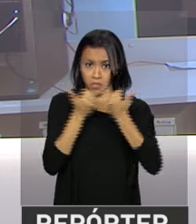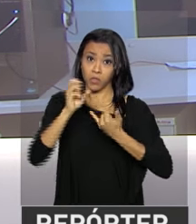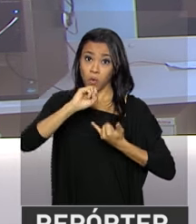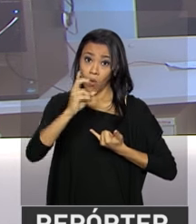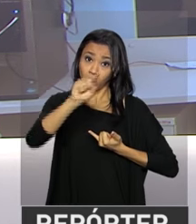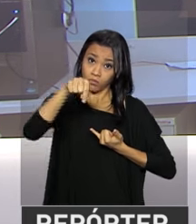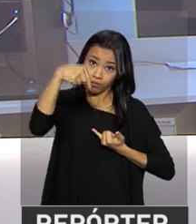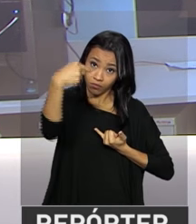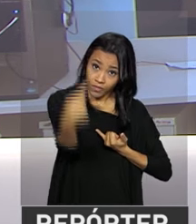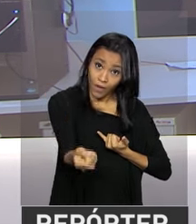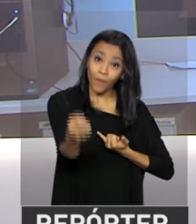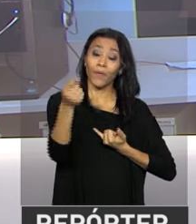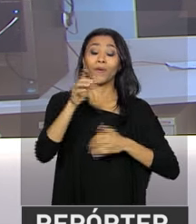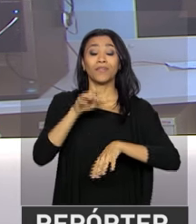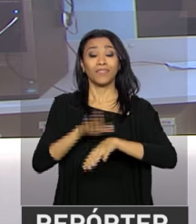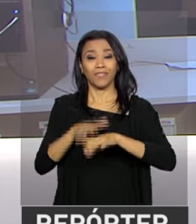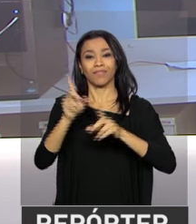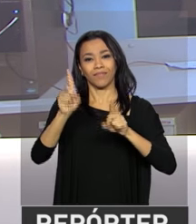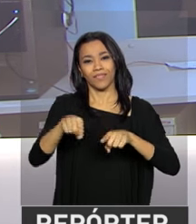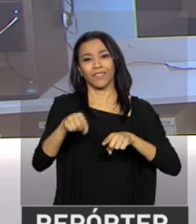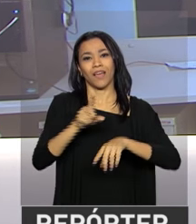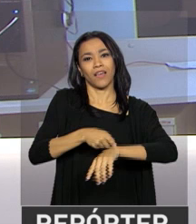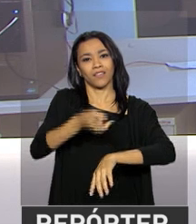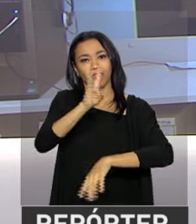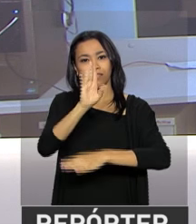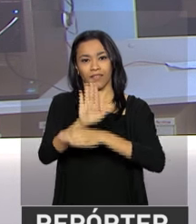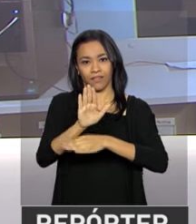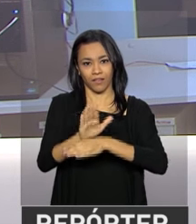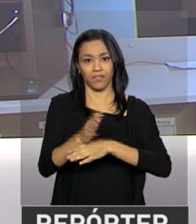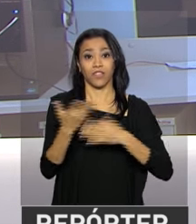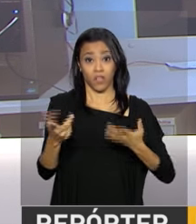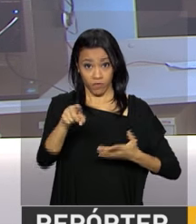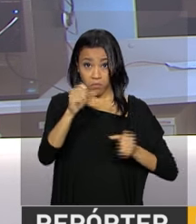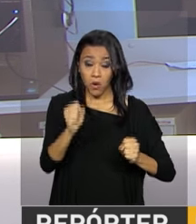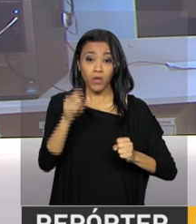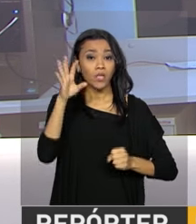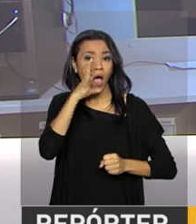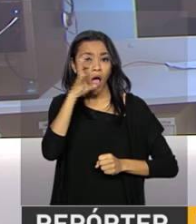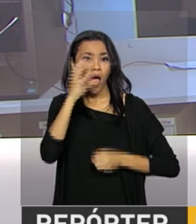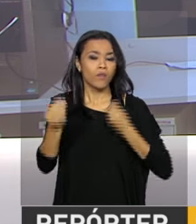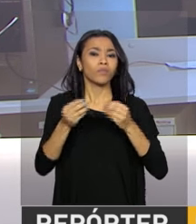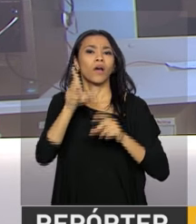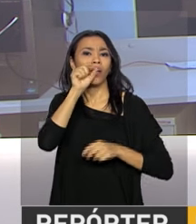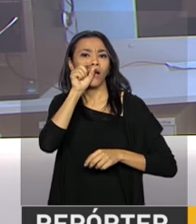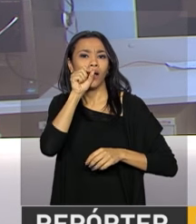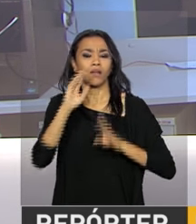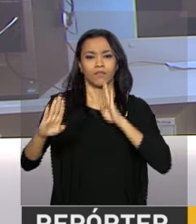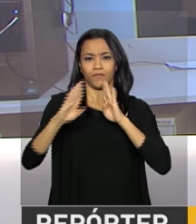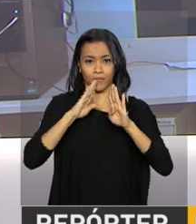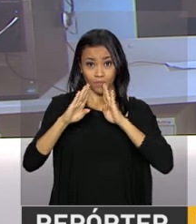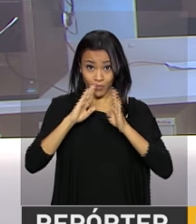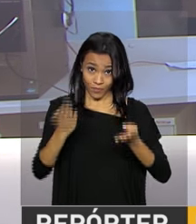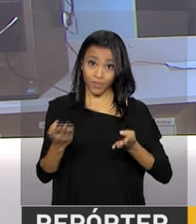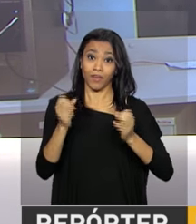na próxima edição do Repórter NBR, às 15h. Acompanhe também as novidades em nossas redes